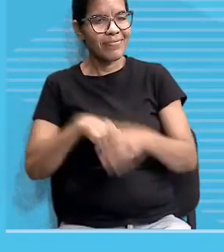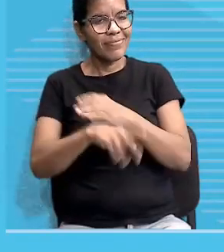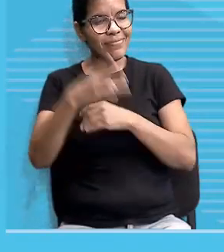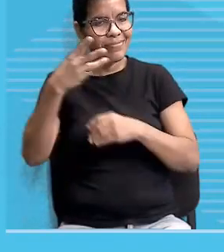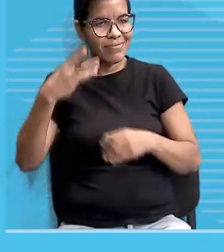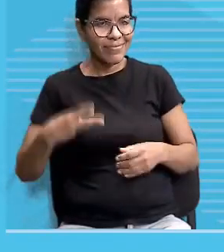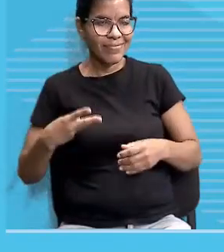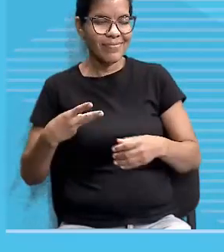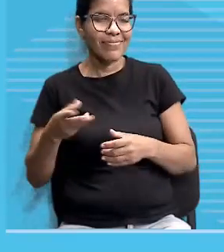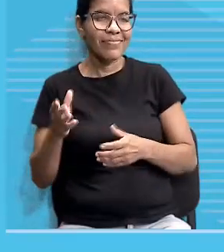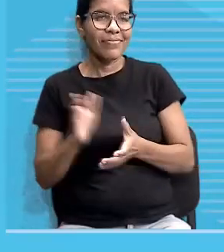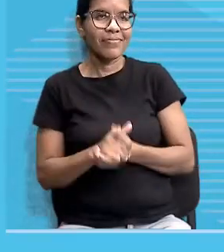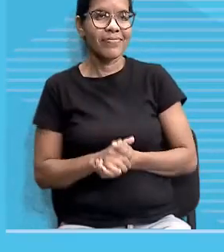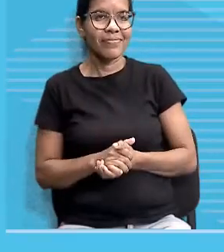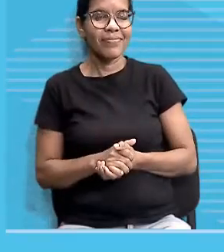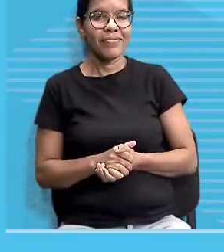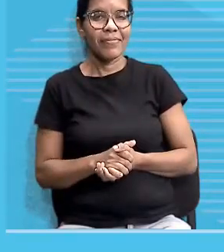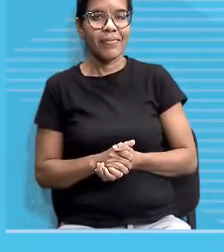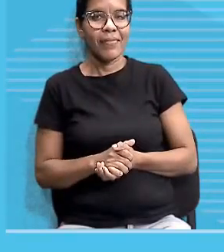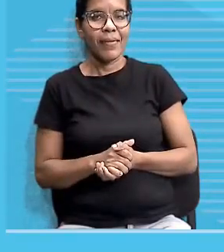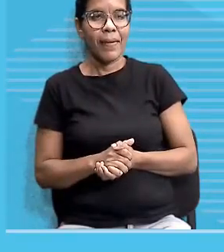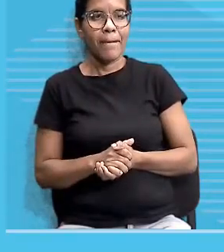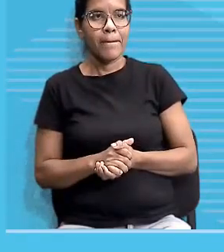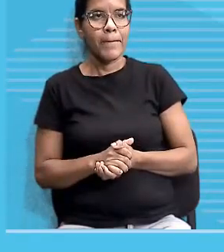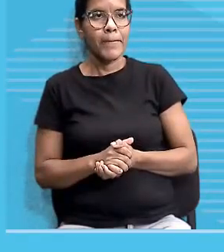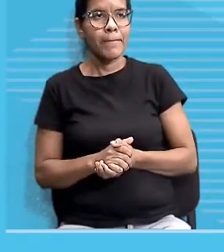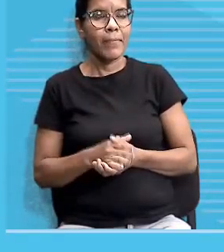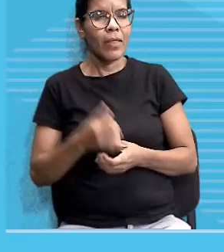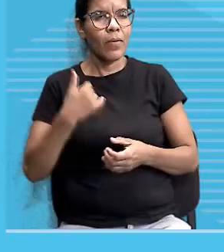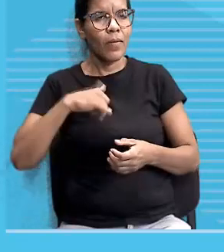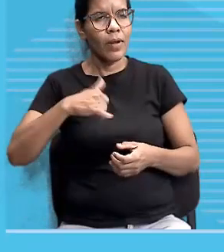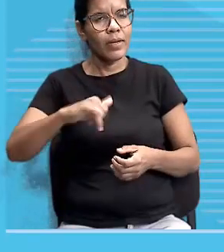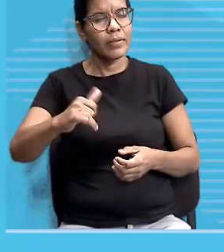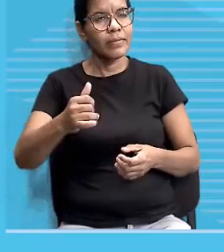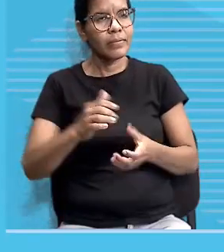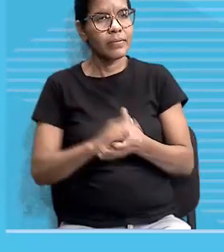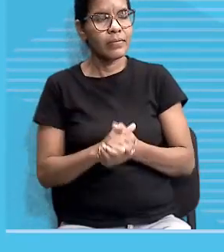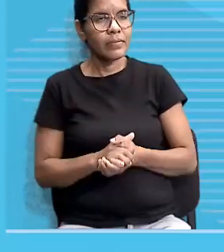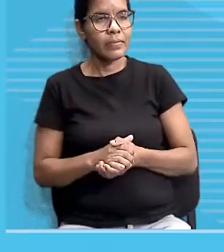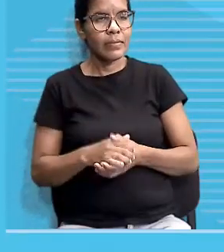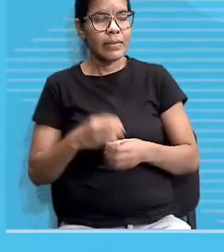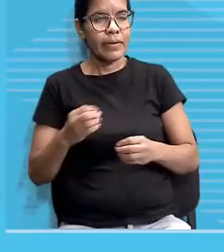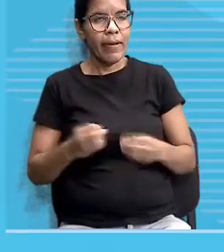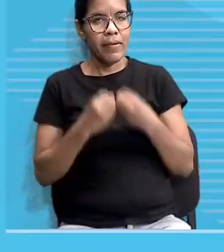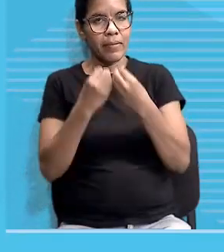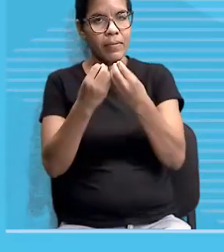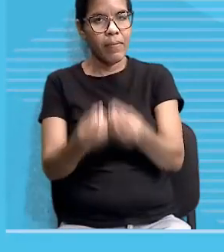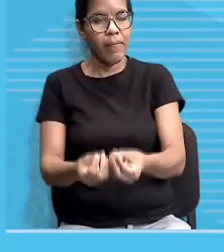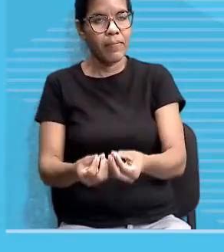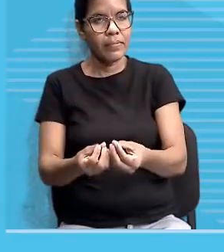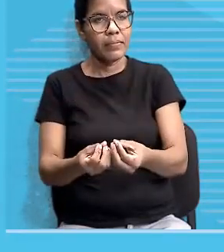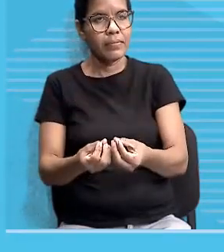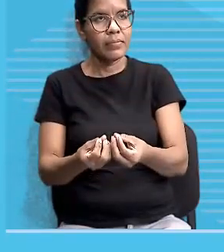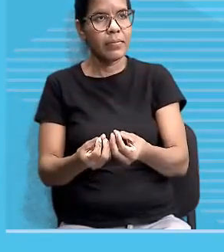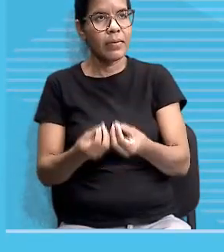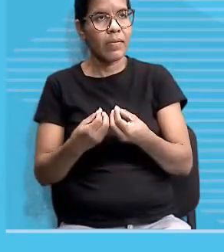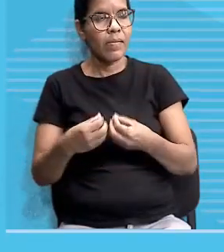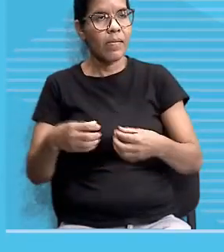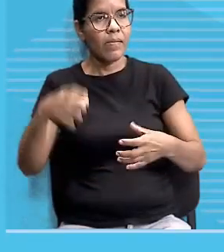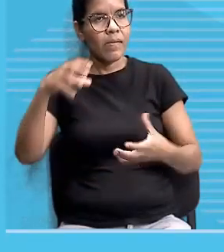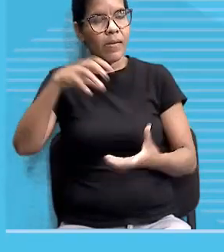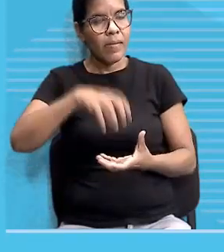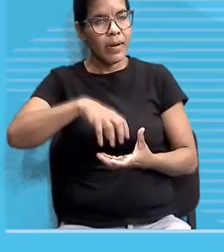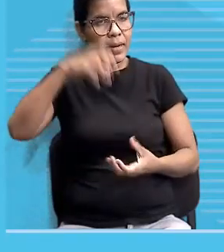para terceira questão e quanta energia deve ser dada a uma